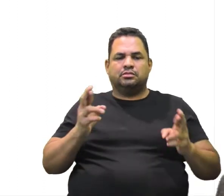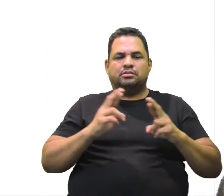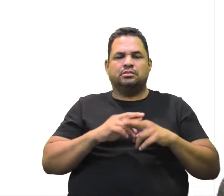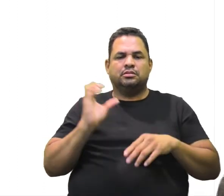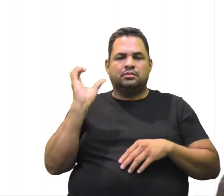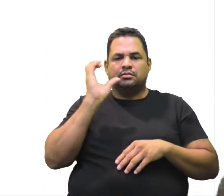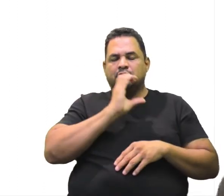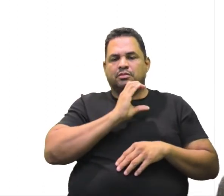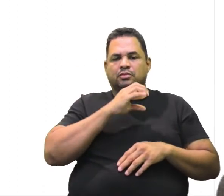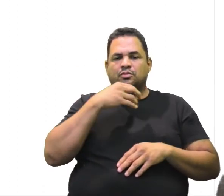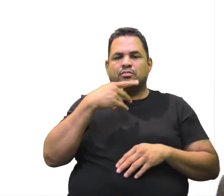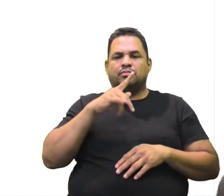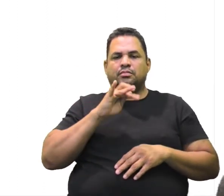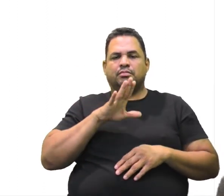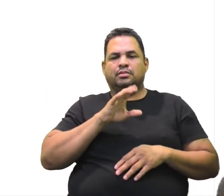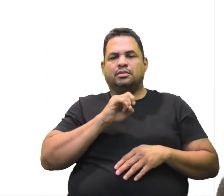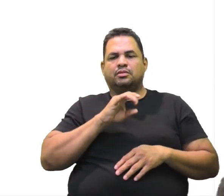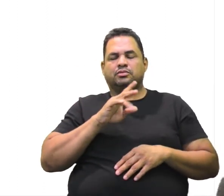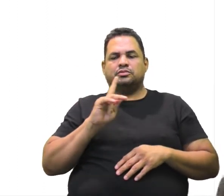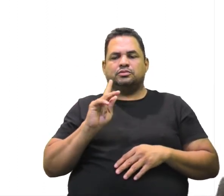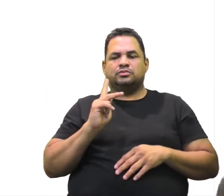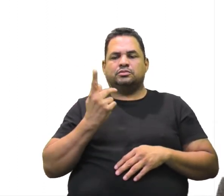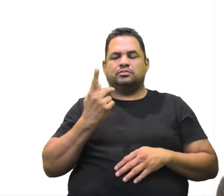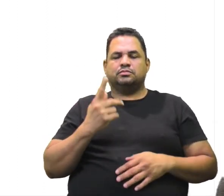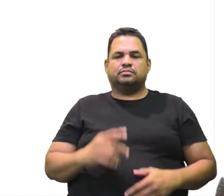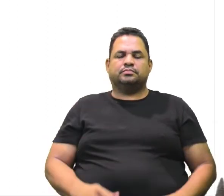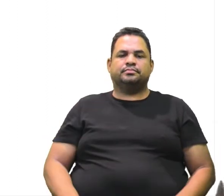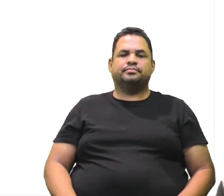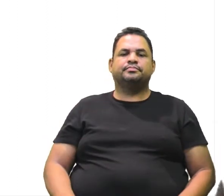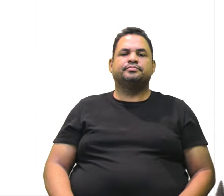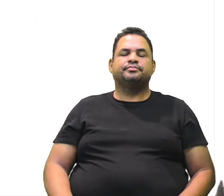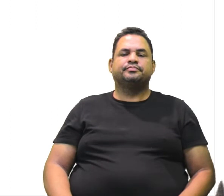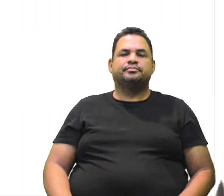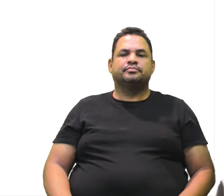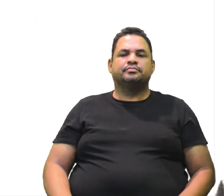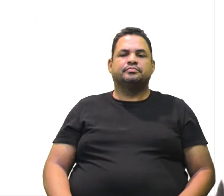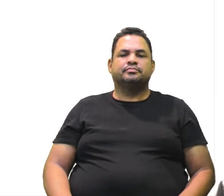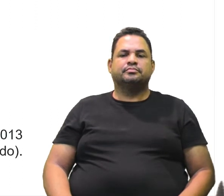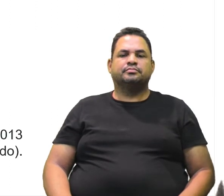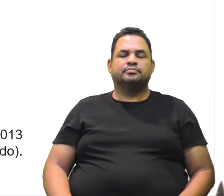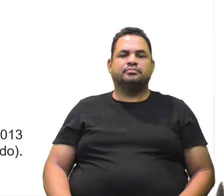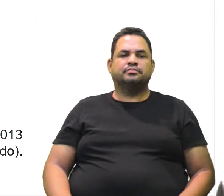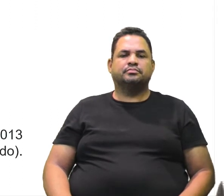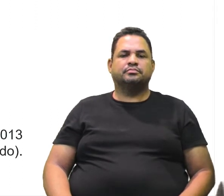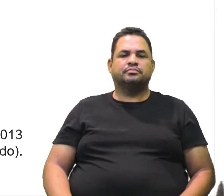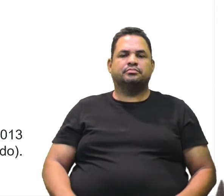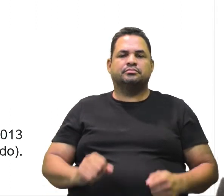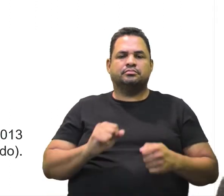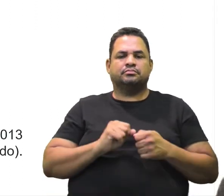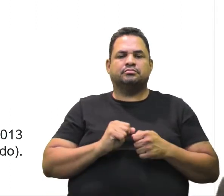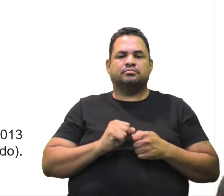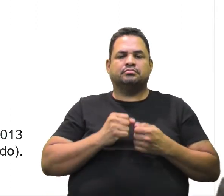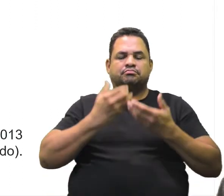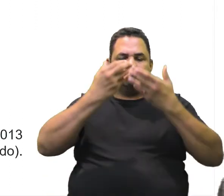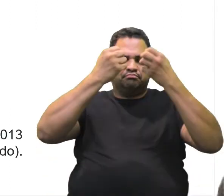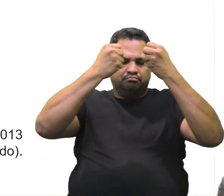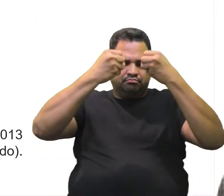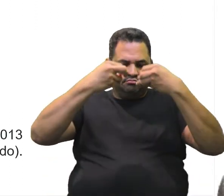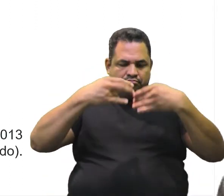reage rapidamente com o peróxido de hidrogênio. Então, olha aí, eu fiz esse